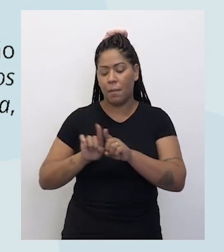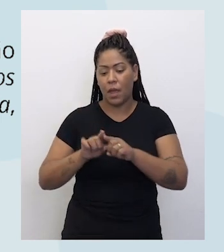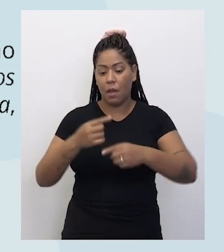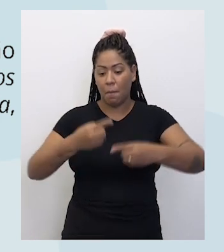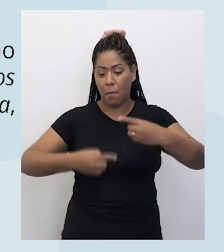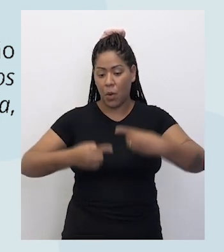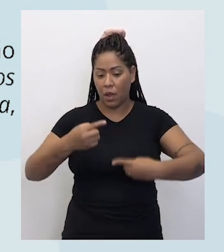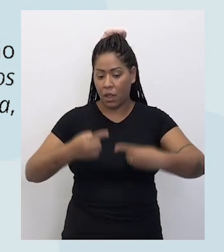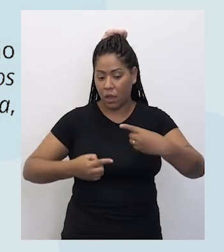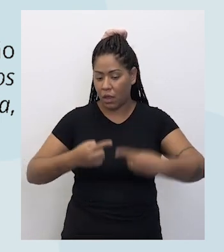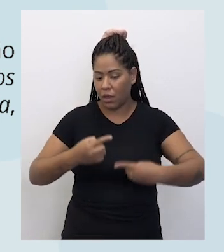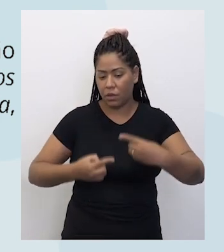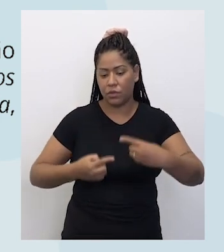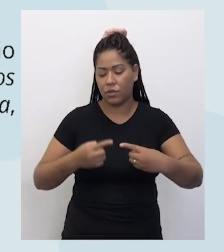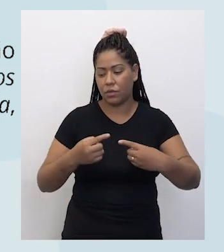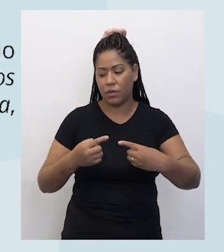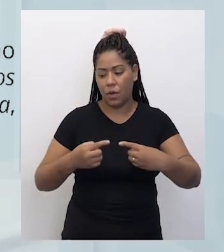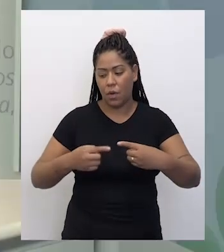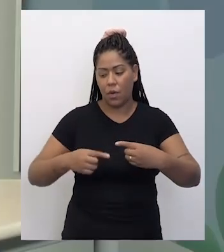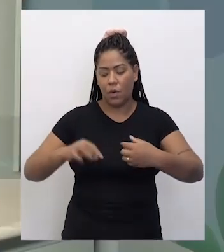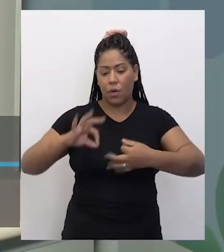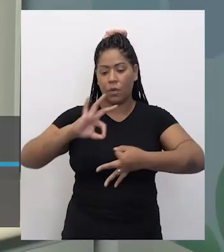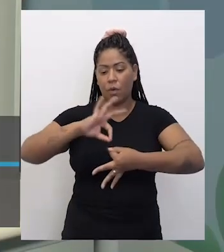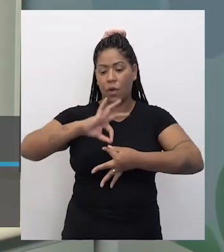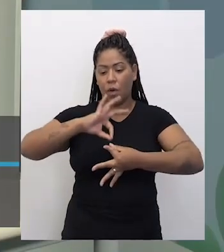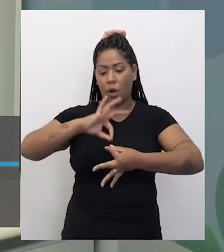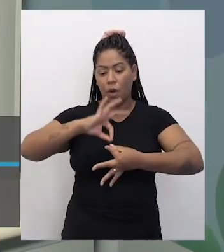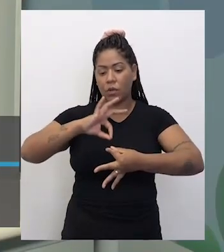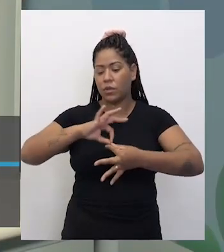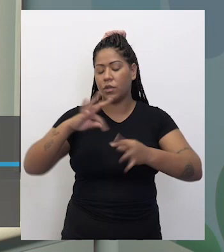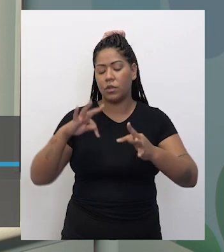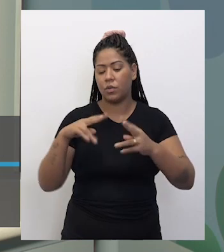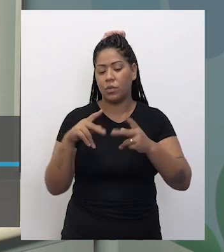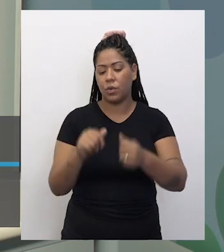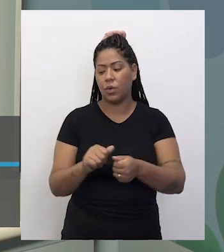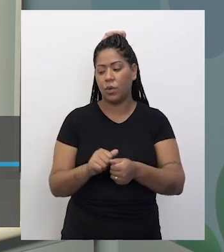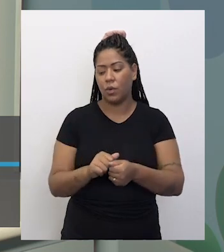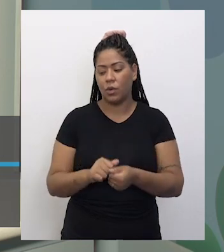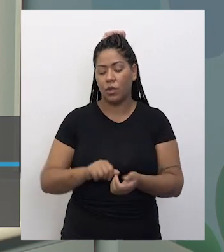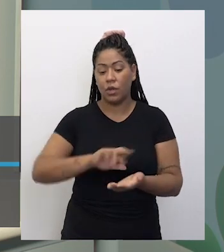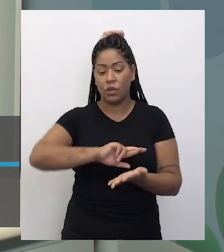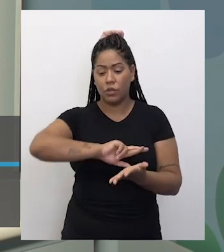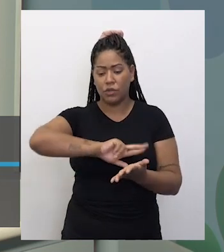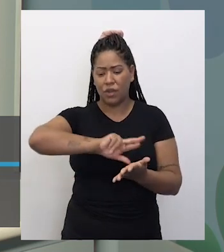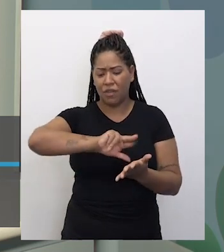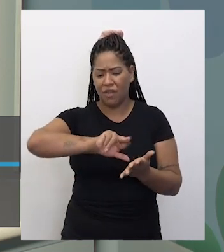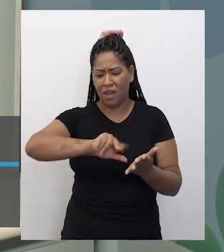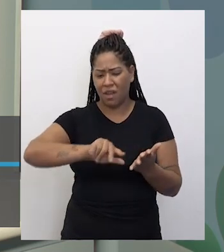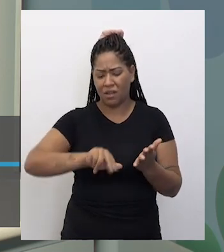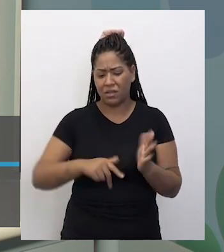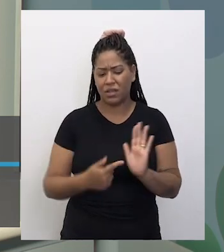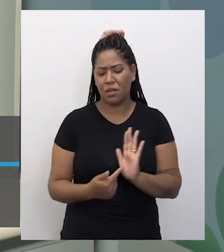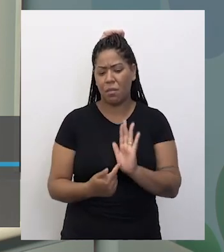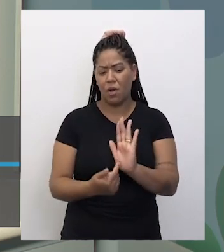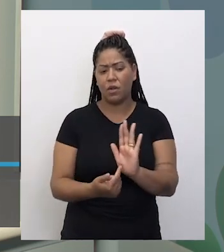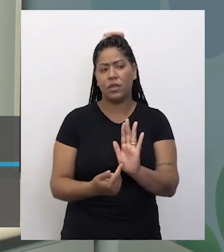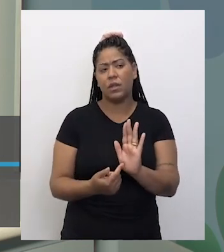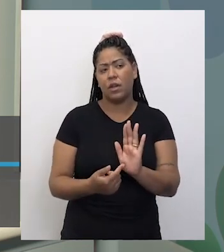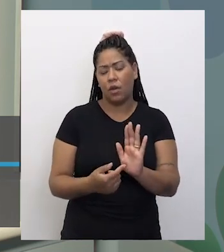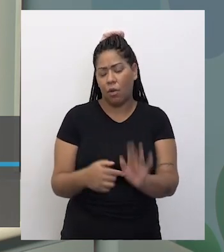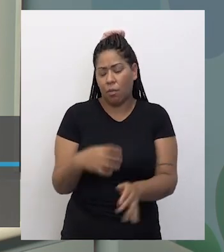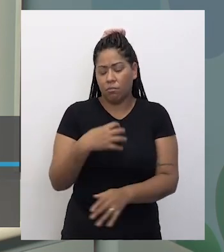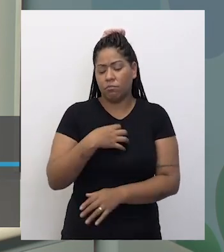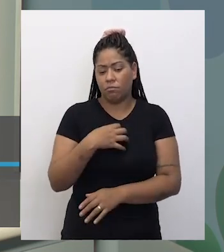autoajuda, receitas e manuais. Esses são textos que têm normalmente uma linguagem que vai buscar pelo emocional, pela